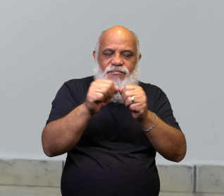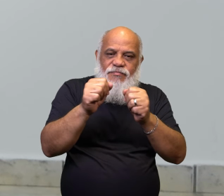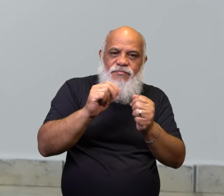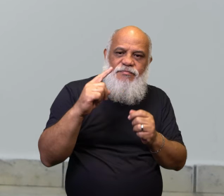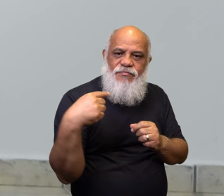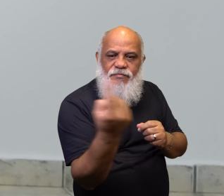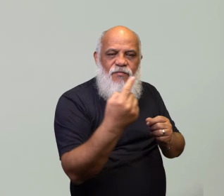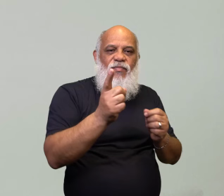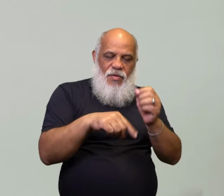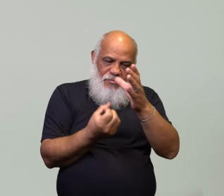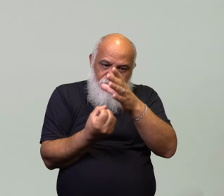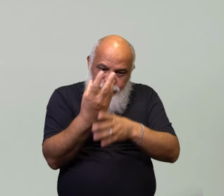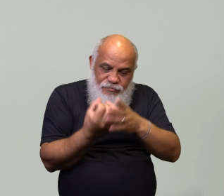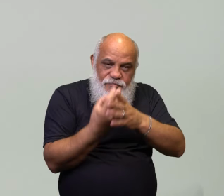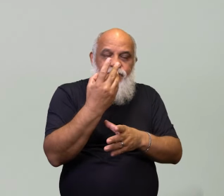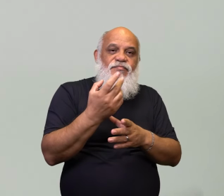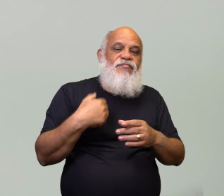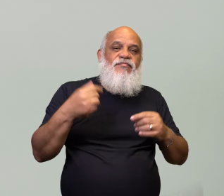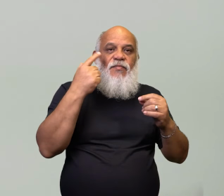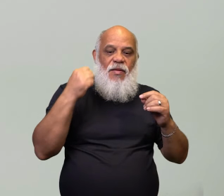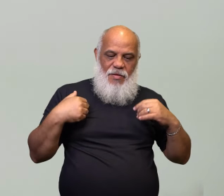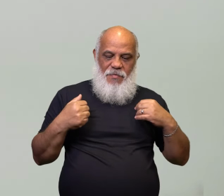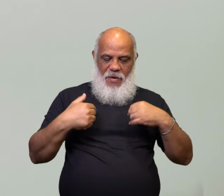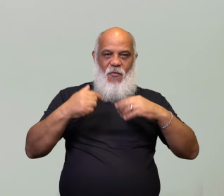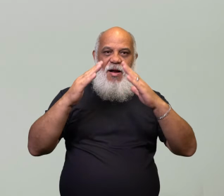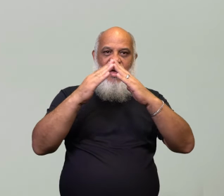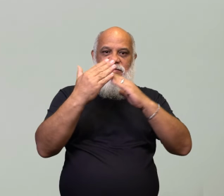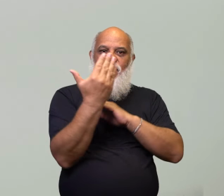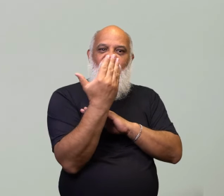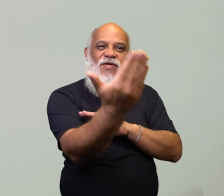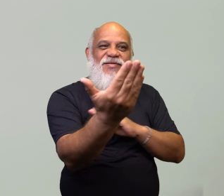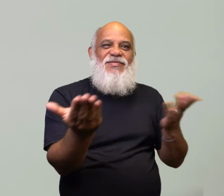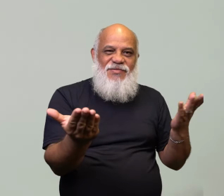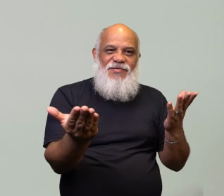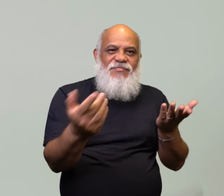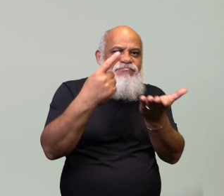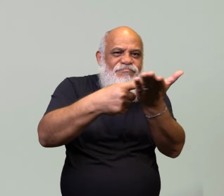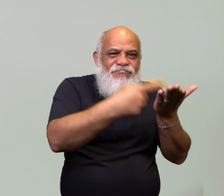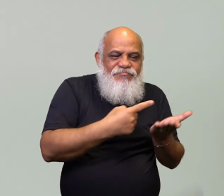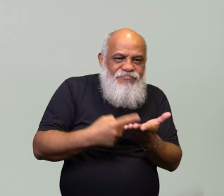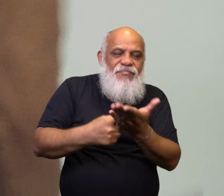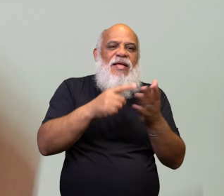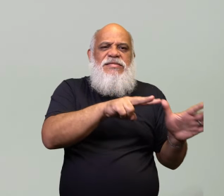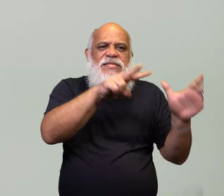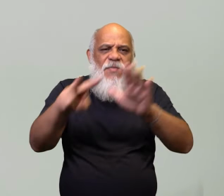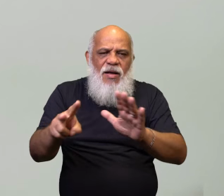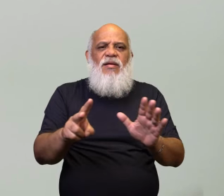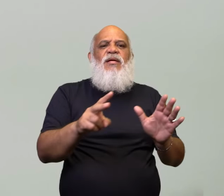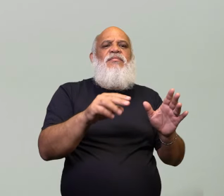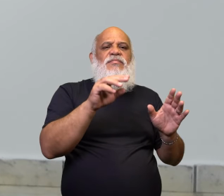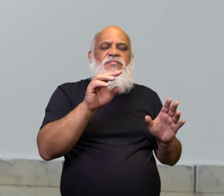que a nossa língua. Então, ali na frente da minha casa, ali onde nós comemos o final de semana, tudo durante a semana,